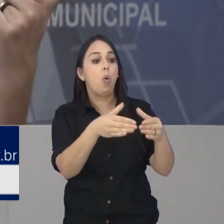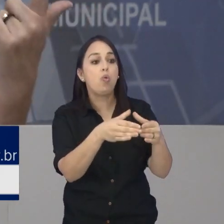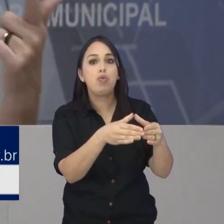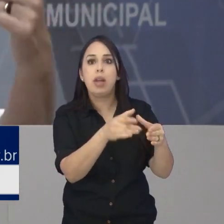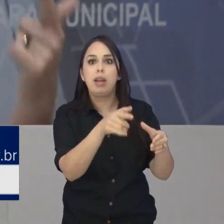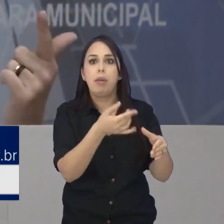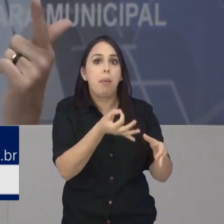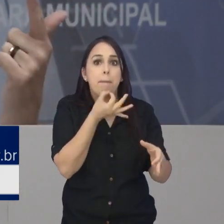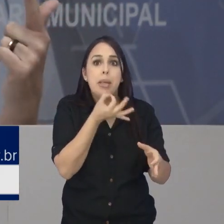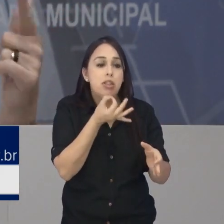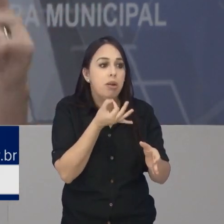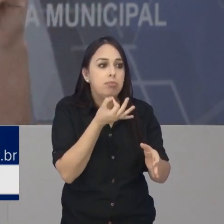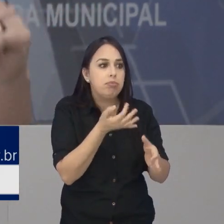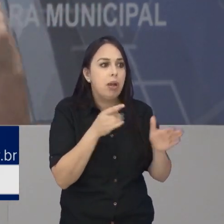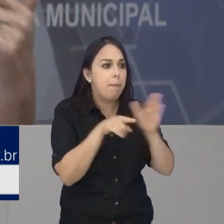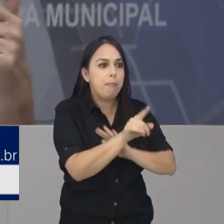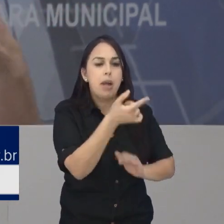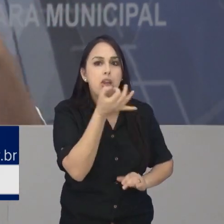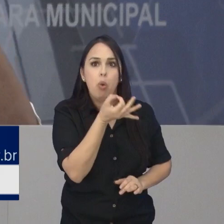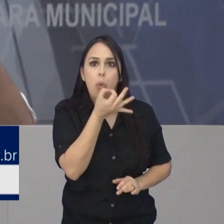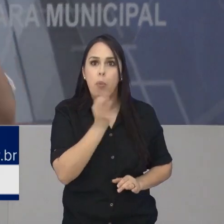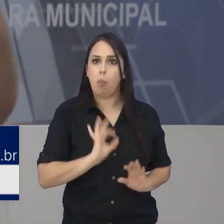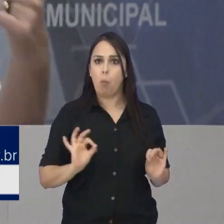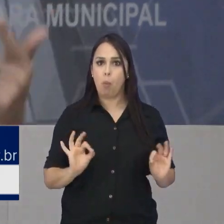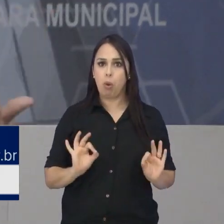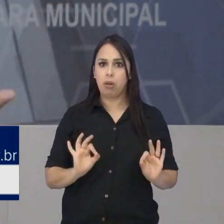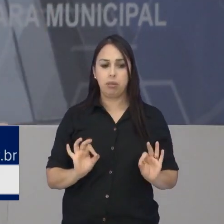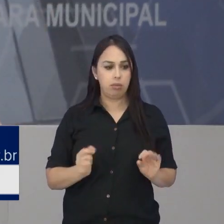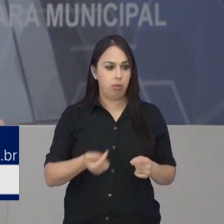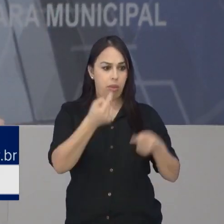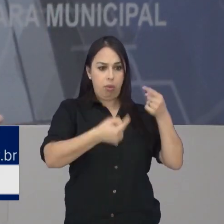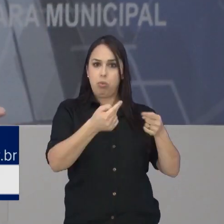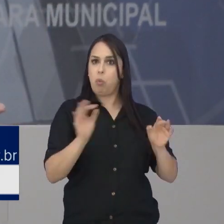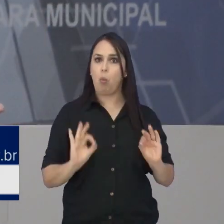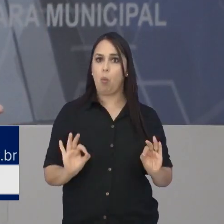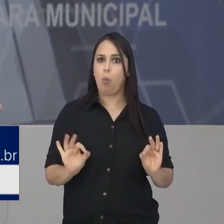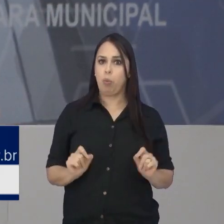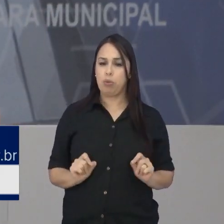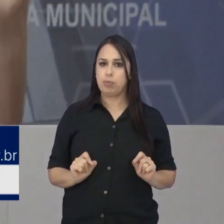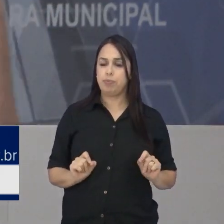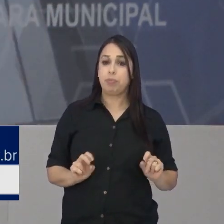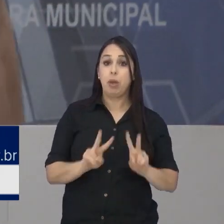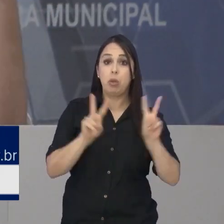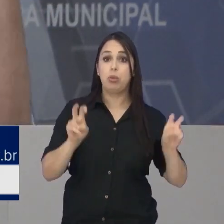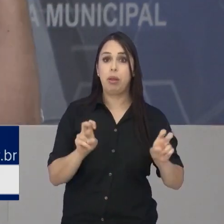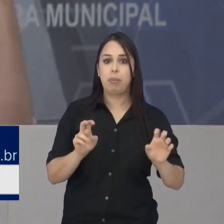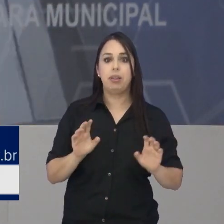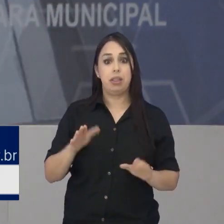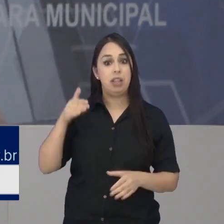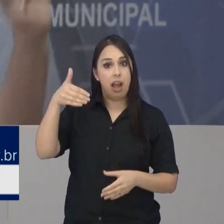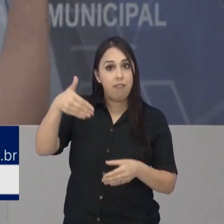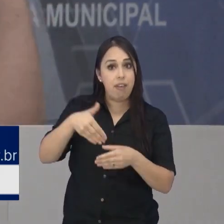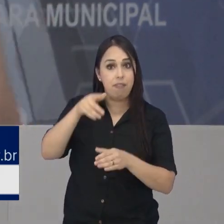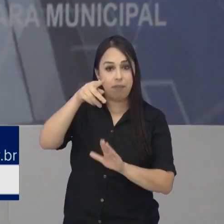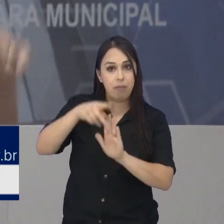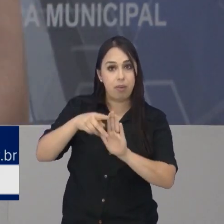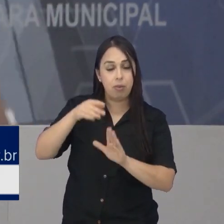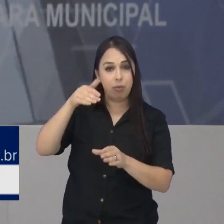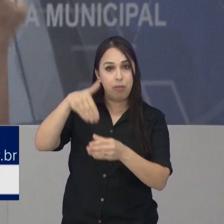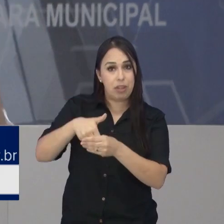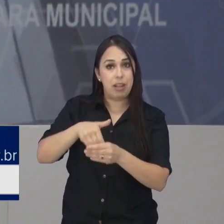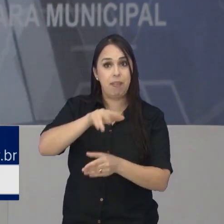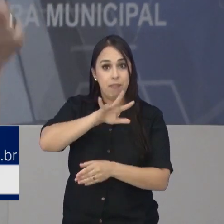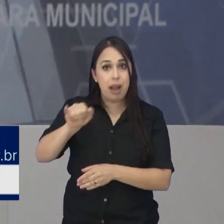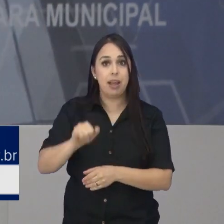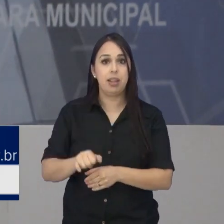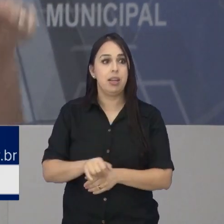foi acionado, nem teve discussão do conselho. E vai ser votado aqui e, infelizmente, a maioria